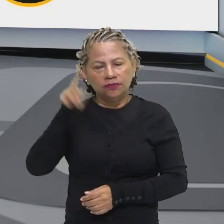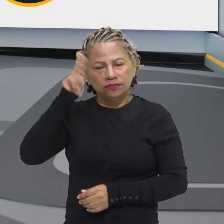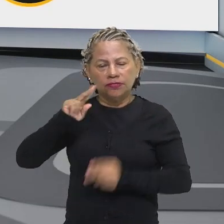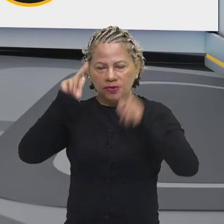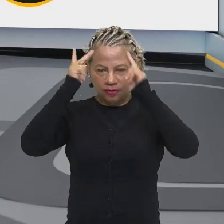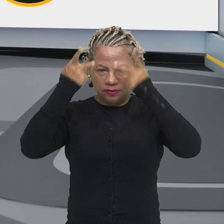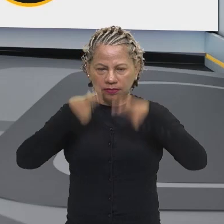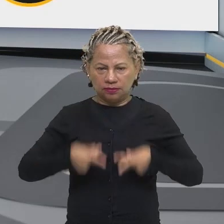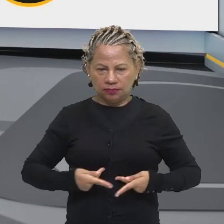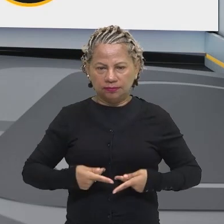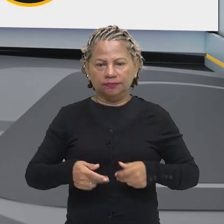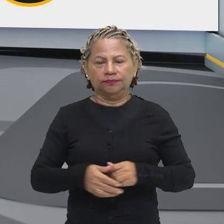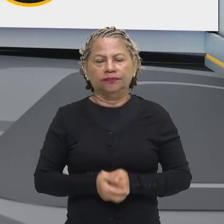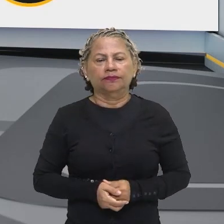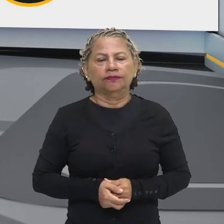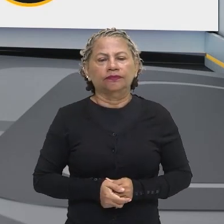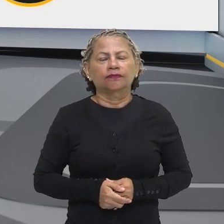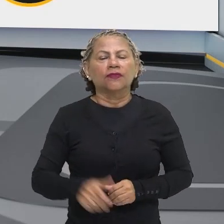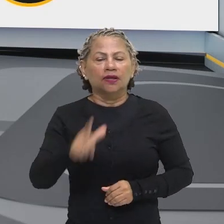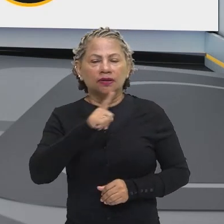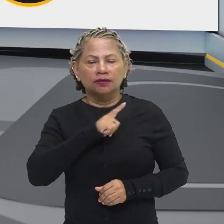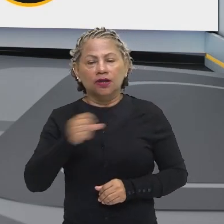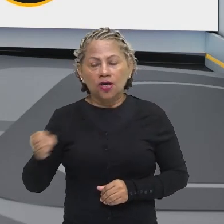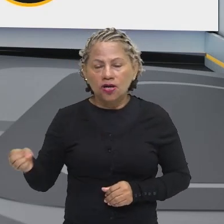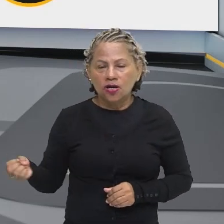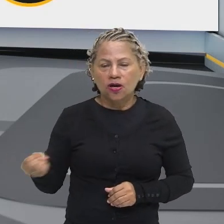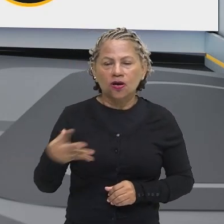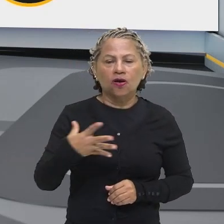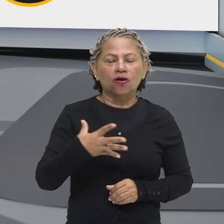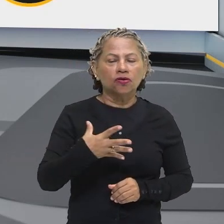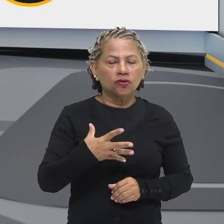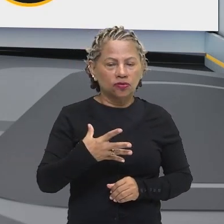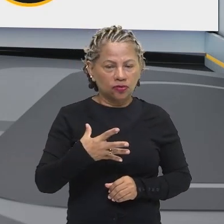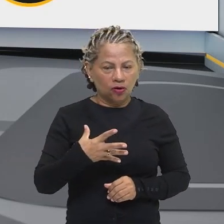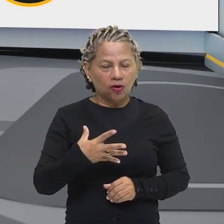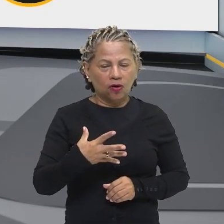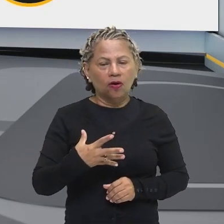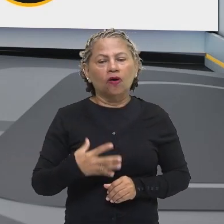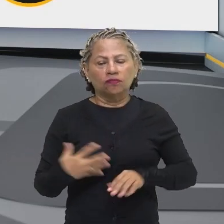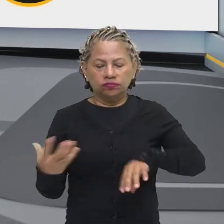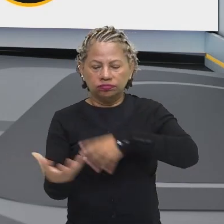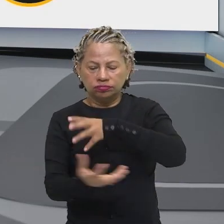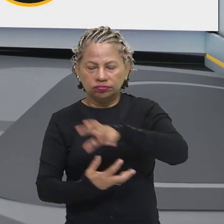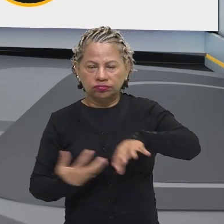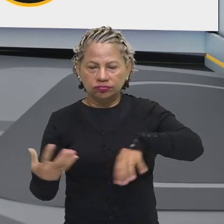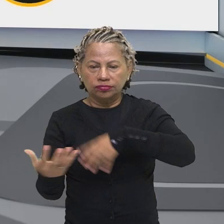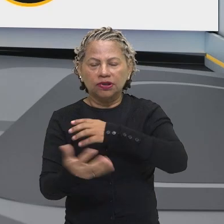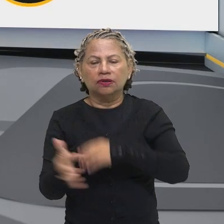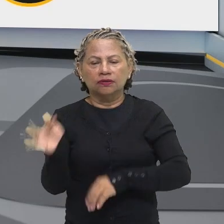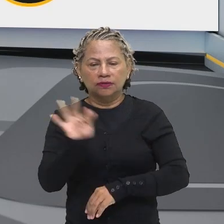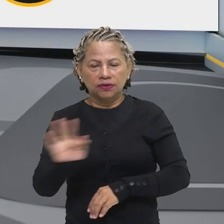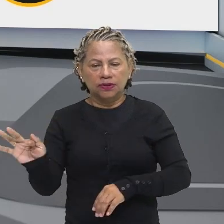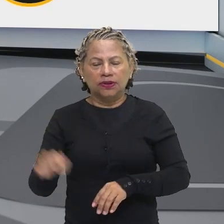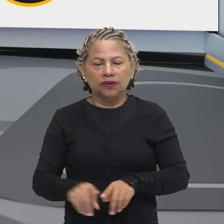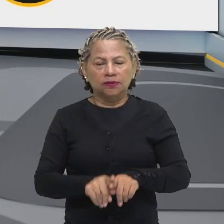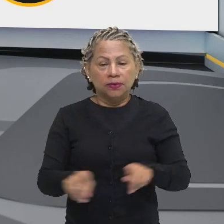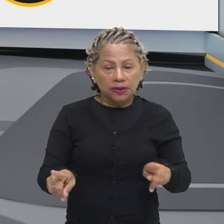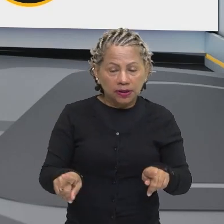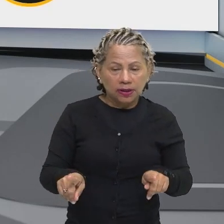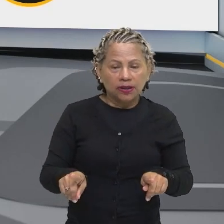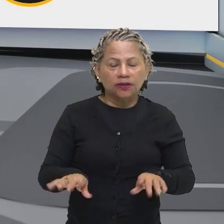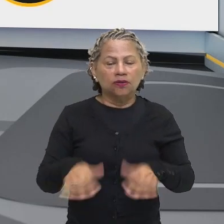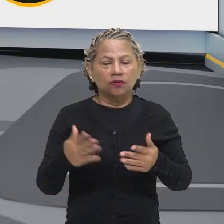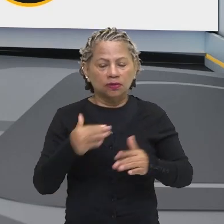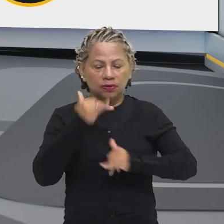humanidade, ganhando novos contornos a partir da Revolução Francesa. Mas quando a internet se